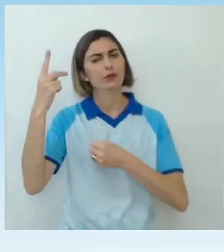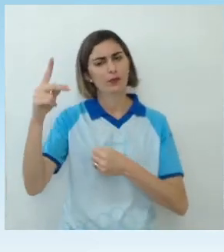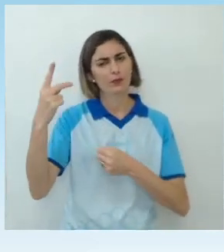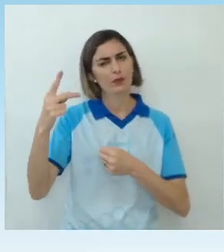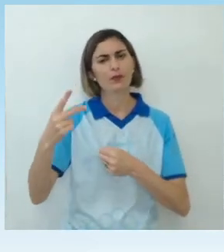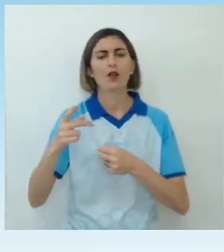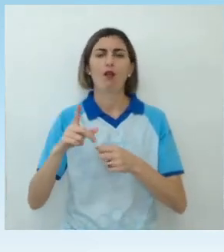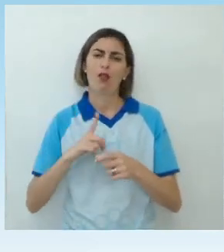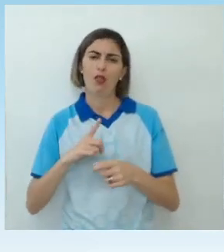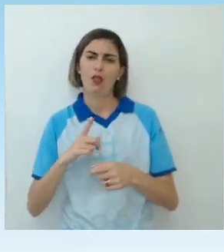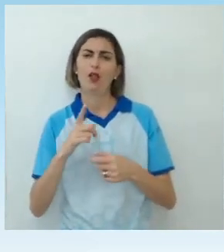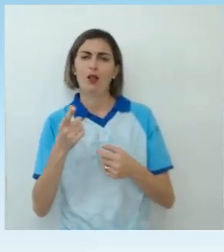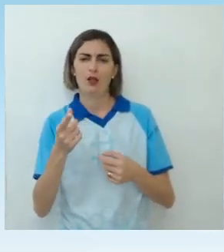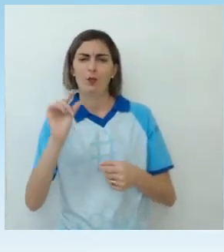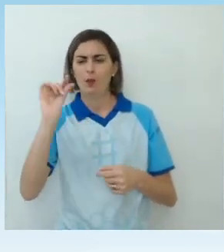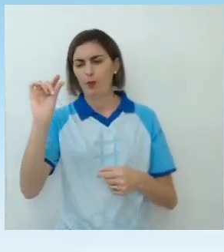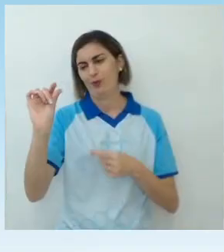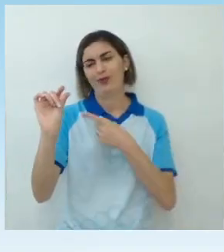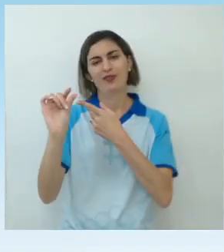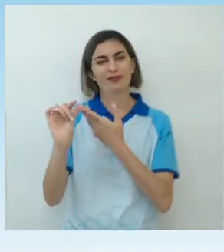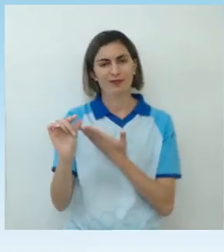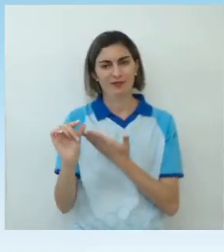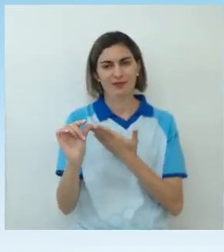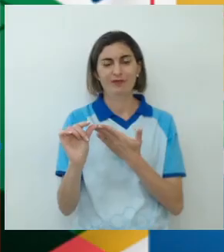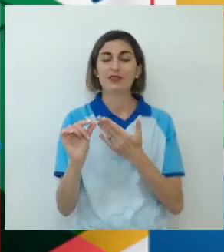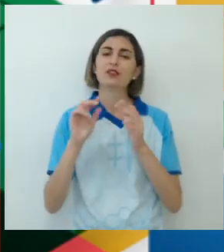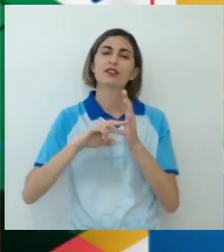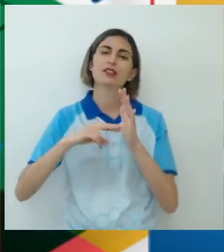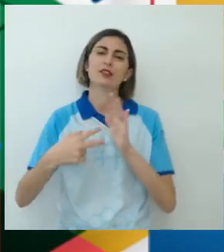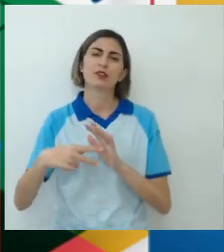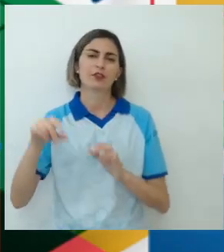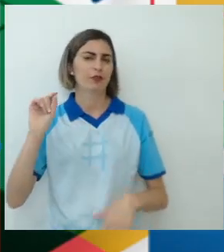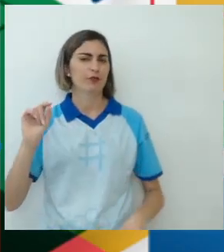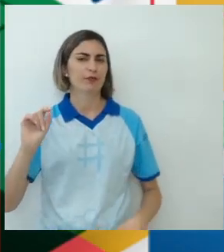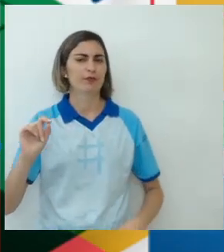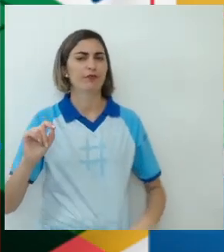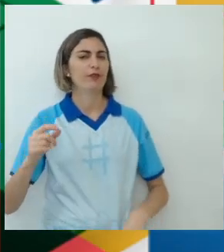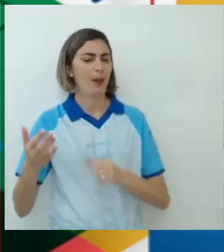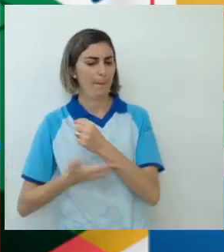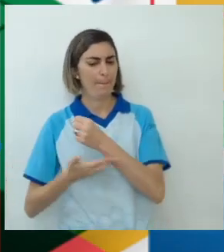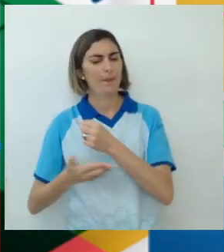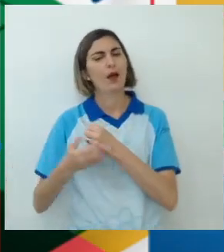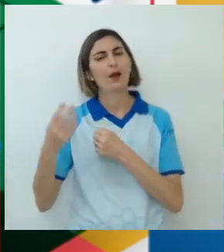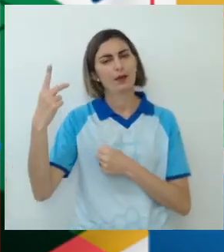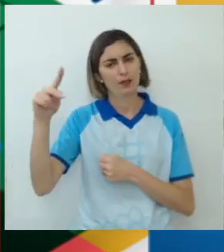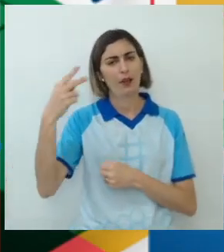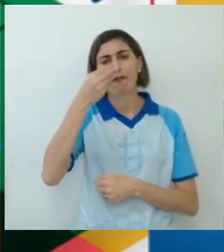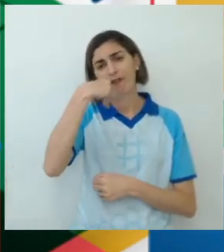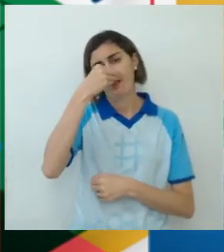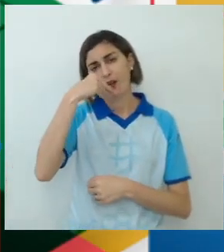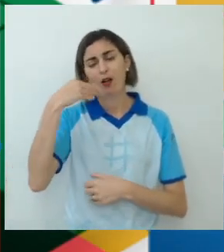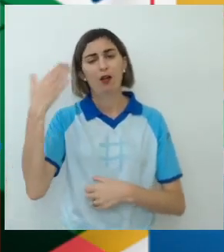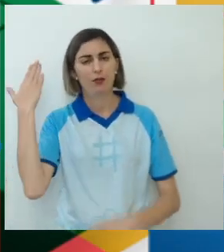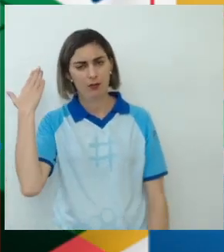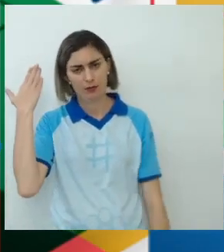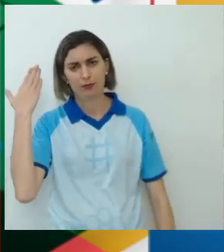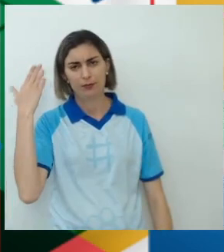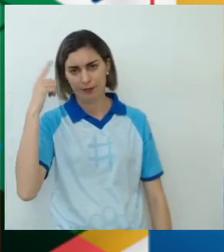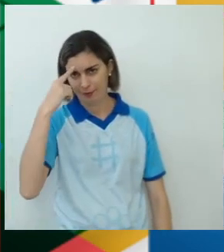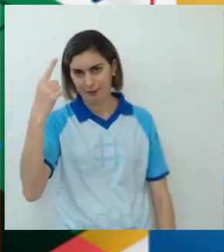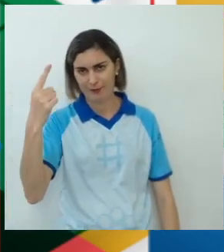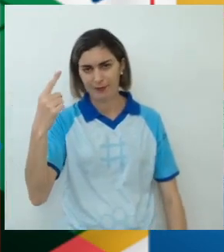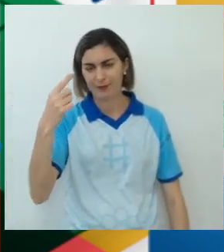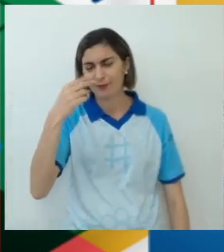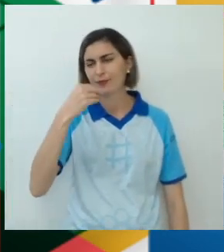por outro lado, já é muito pequena. O que isso quer dizer? Que a base conjugada é muito fraca. Pegou a ideia